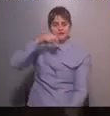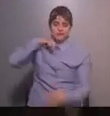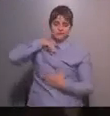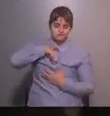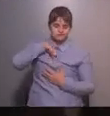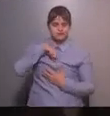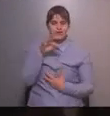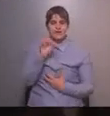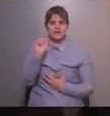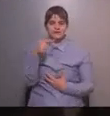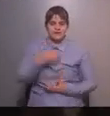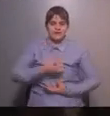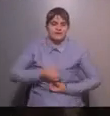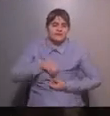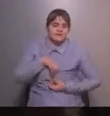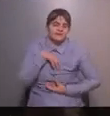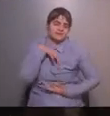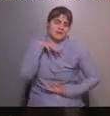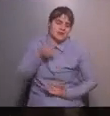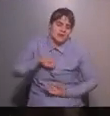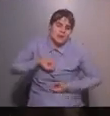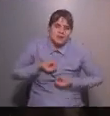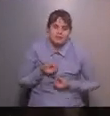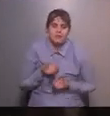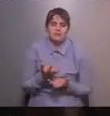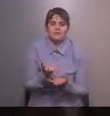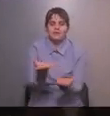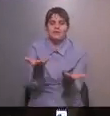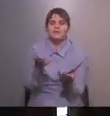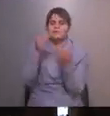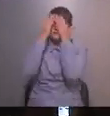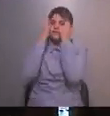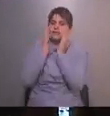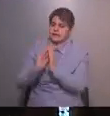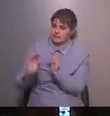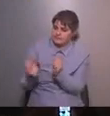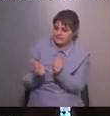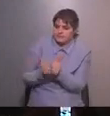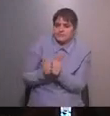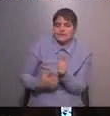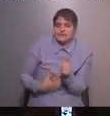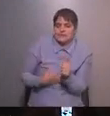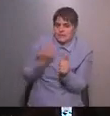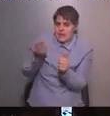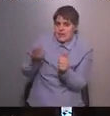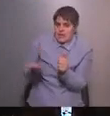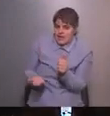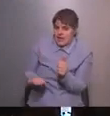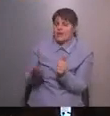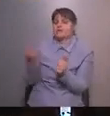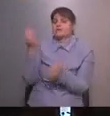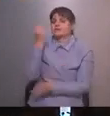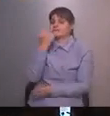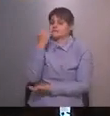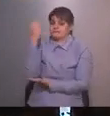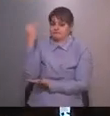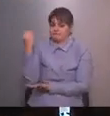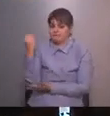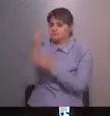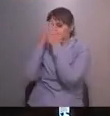fé, caminhamos acompanhados por Maria, representada na sua imagem da Senhora do